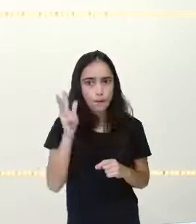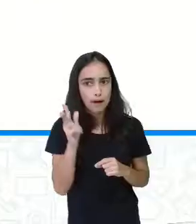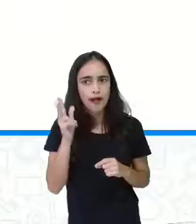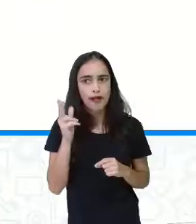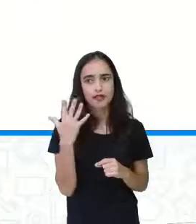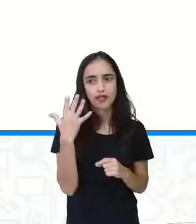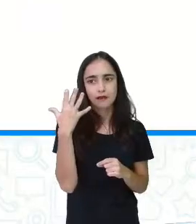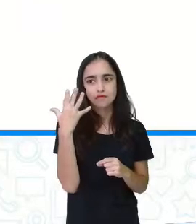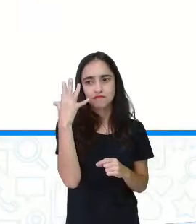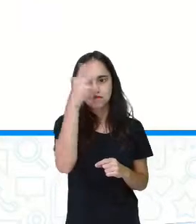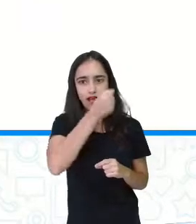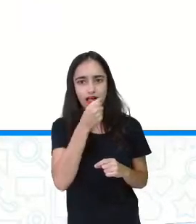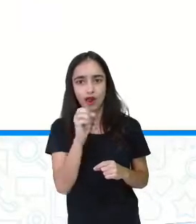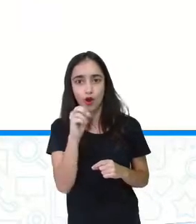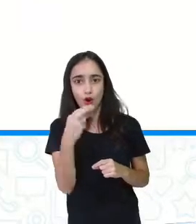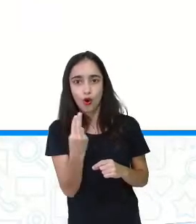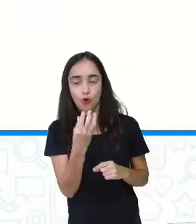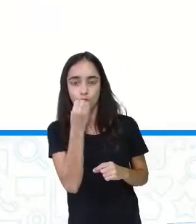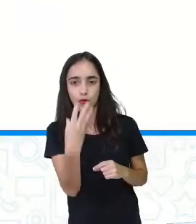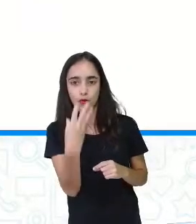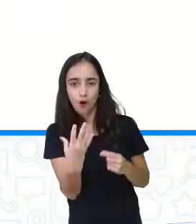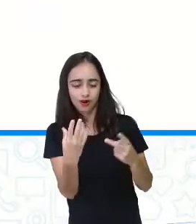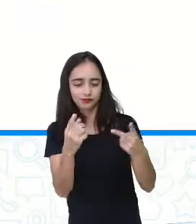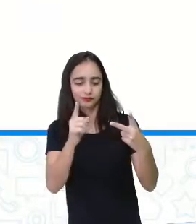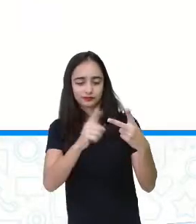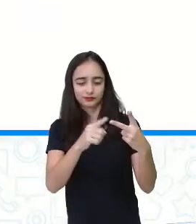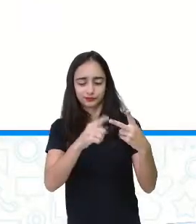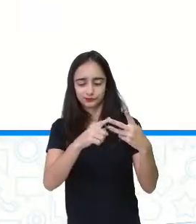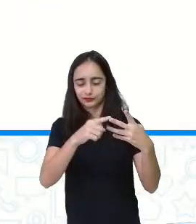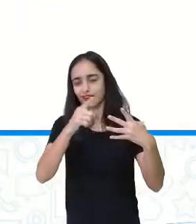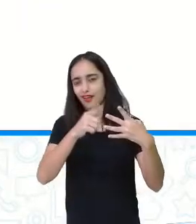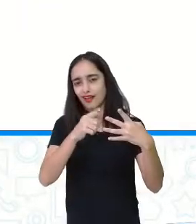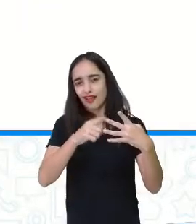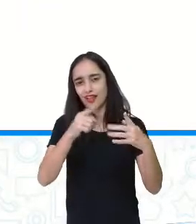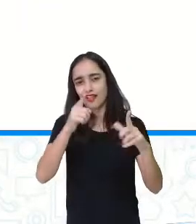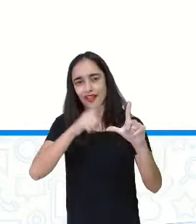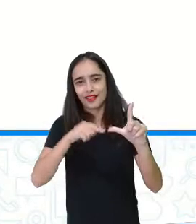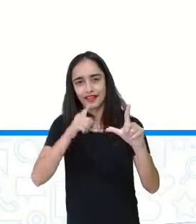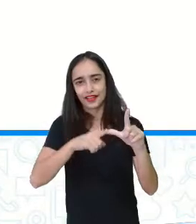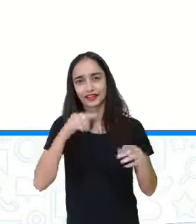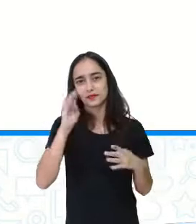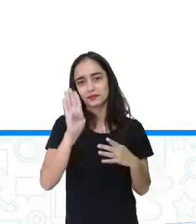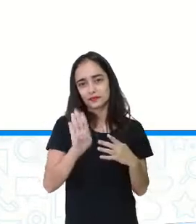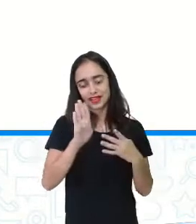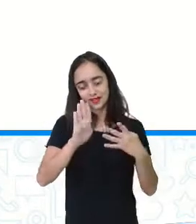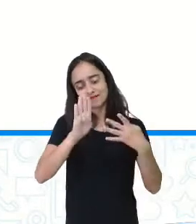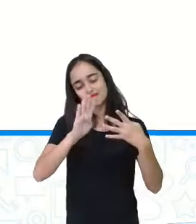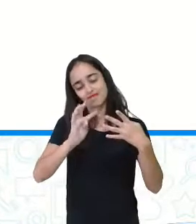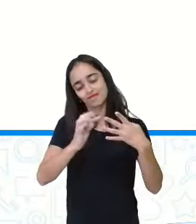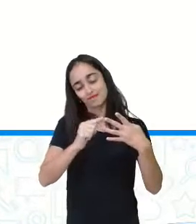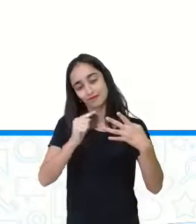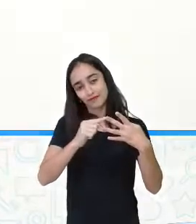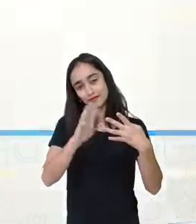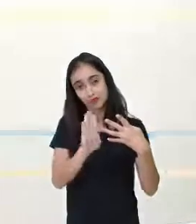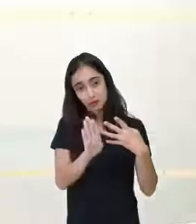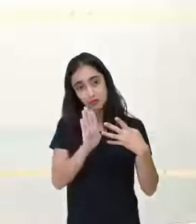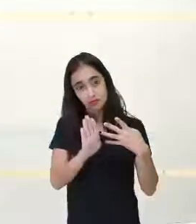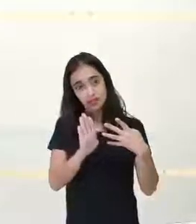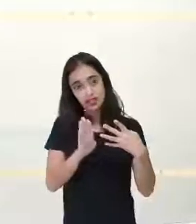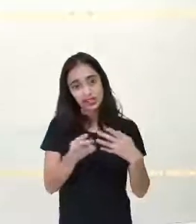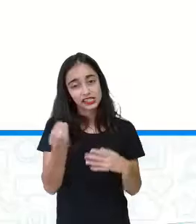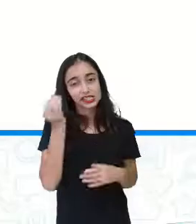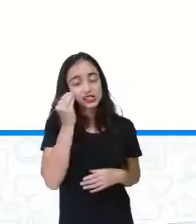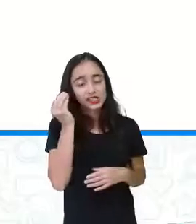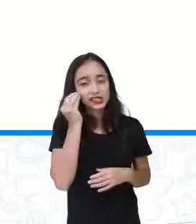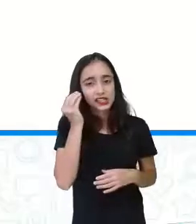letra b de bola ela foi Esperta né tentou ali driblar infelizmente não